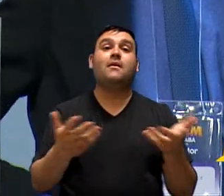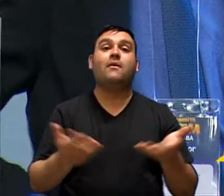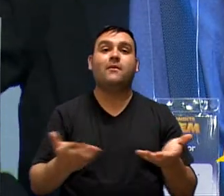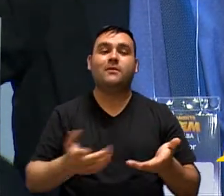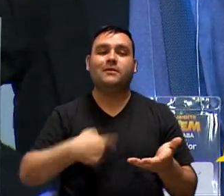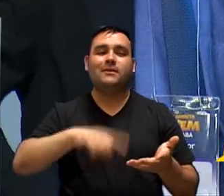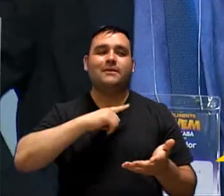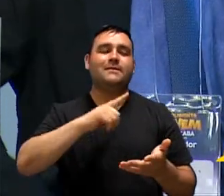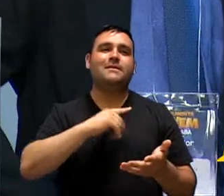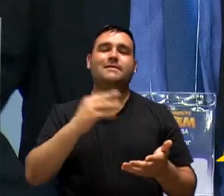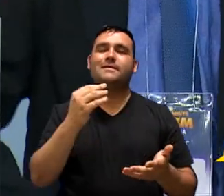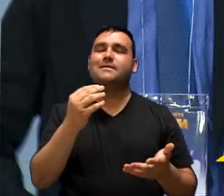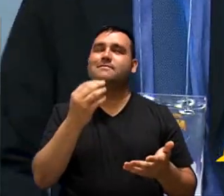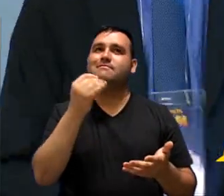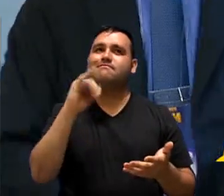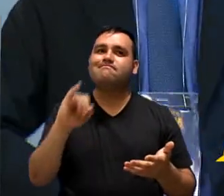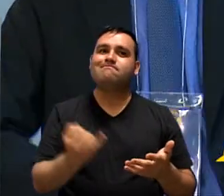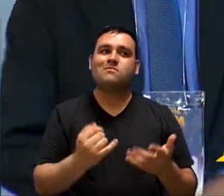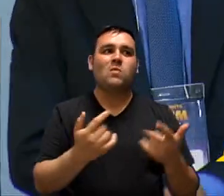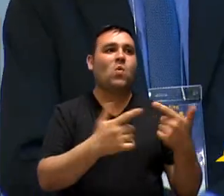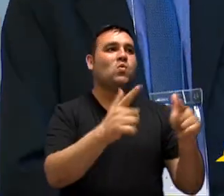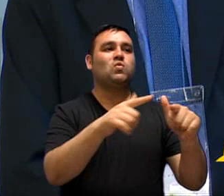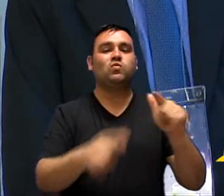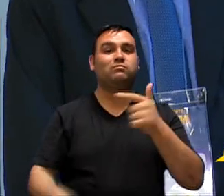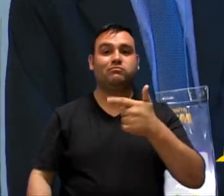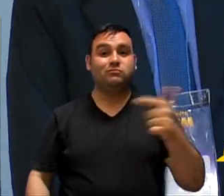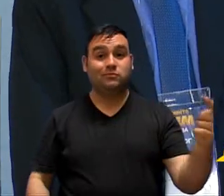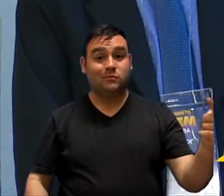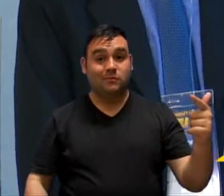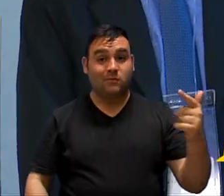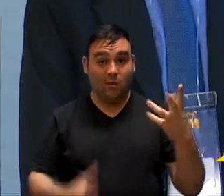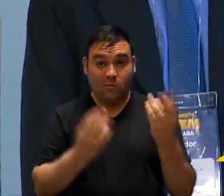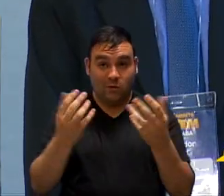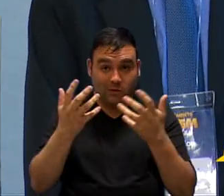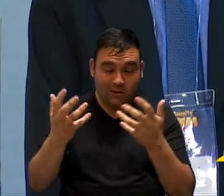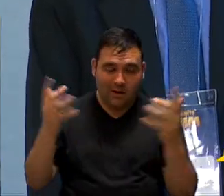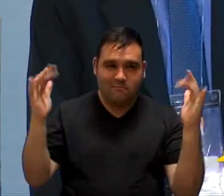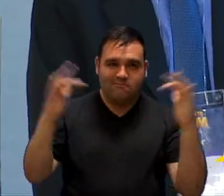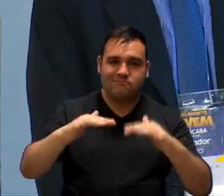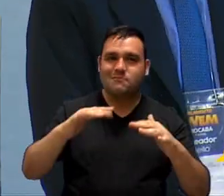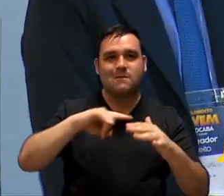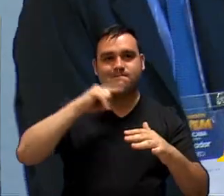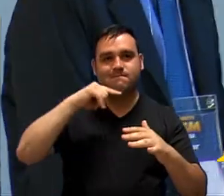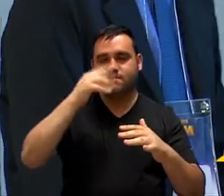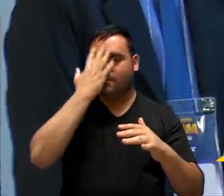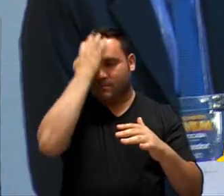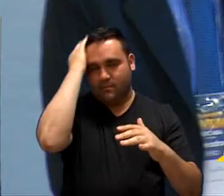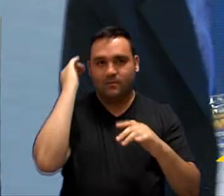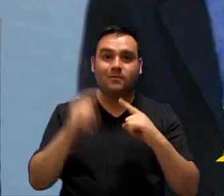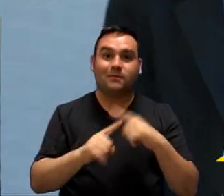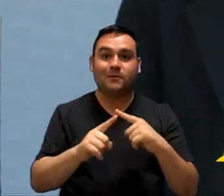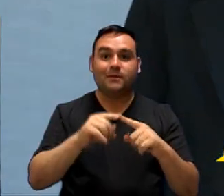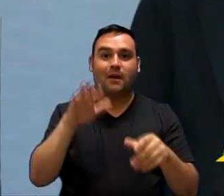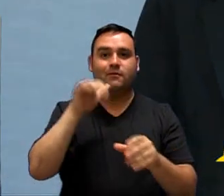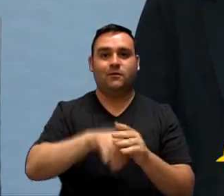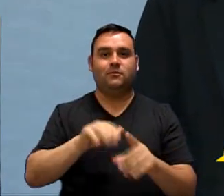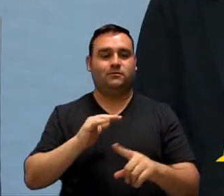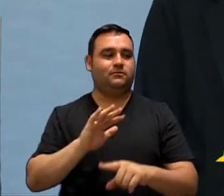que nós estamos tendo aqui, muitos não tiveram, né? Muitos também queriam ter e não deu, porque foi por votação,